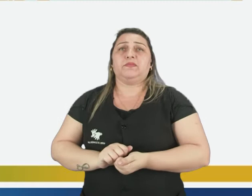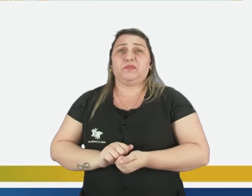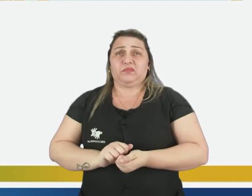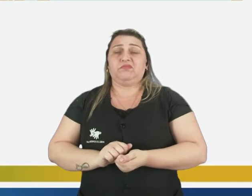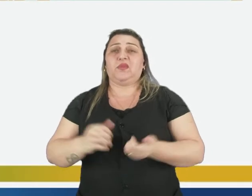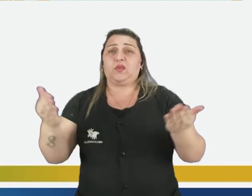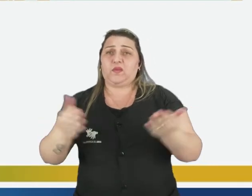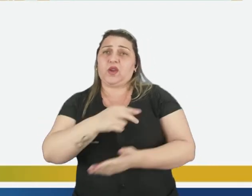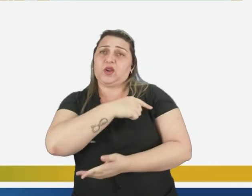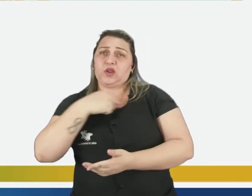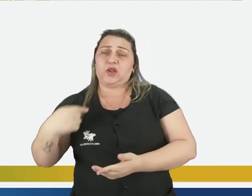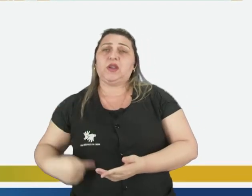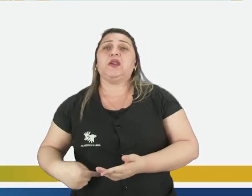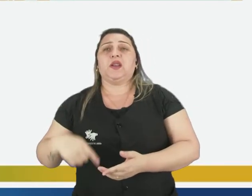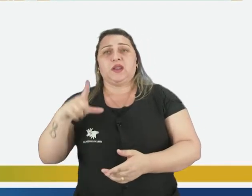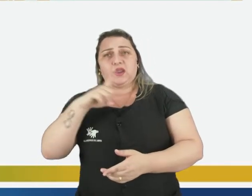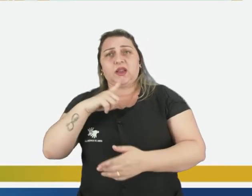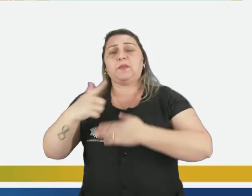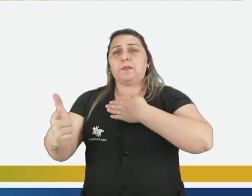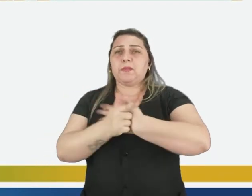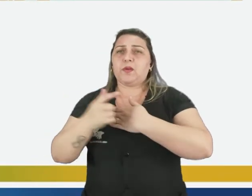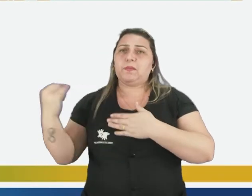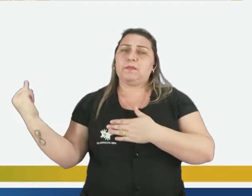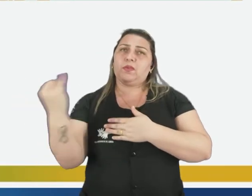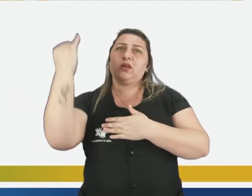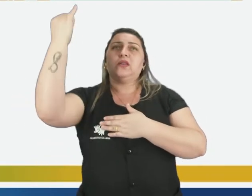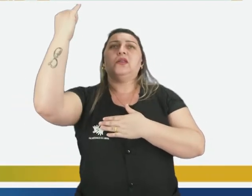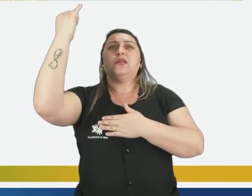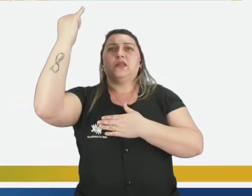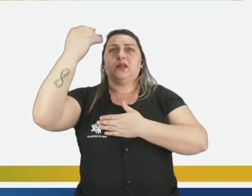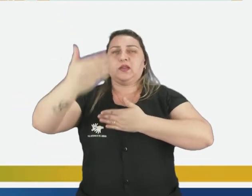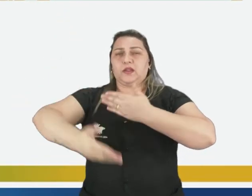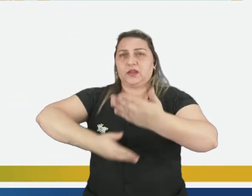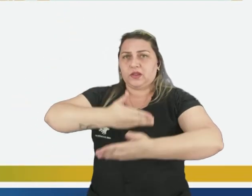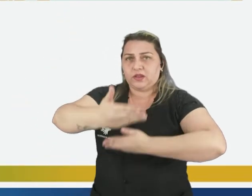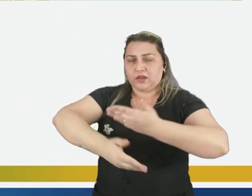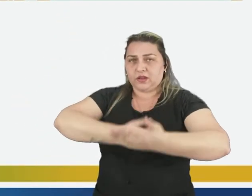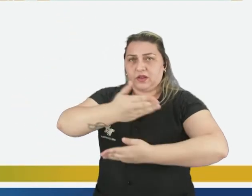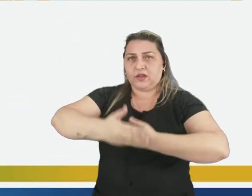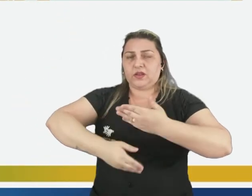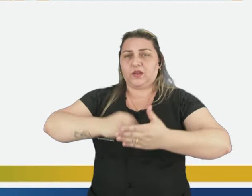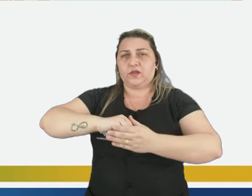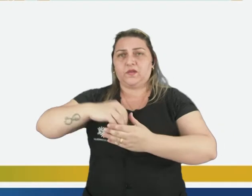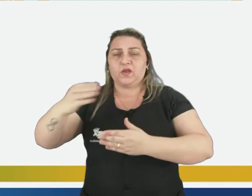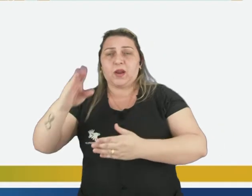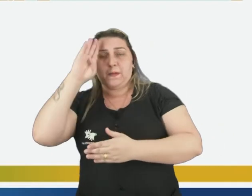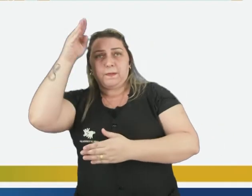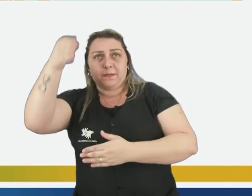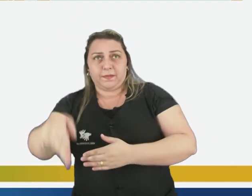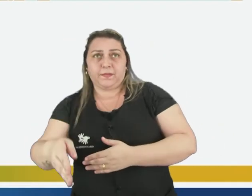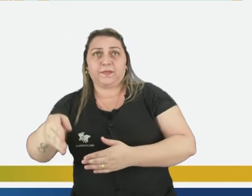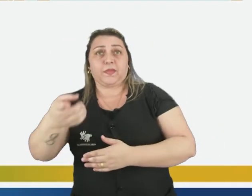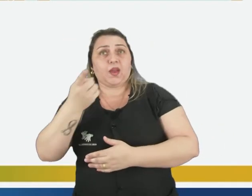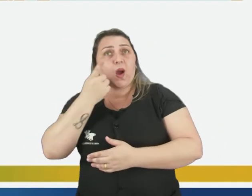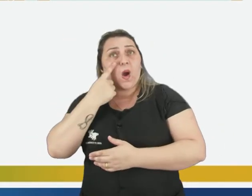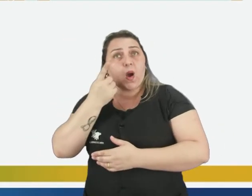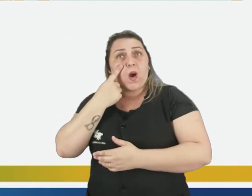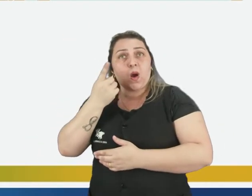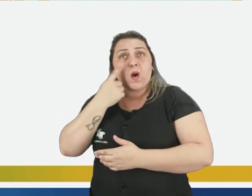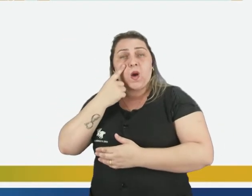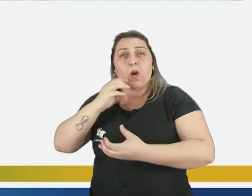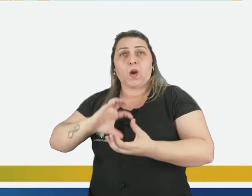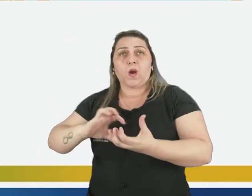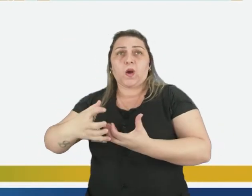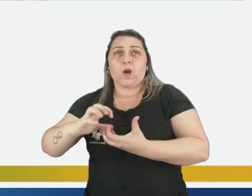atual, a China exerce papel fundamental nas relações internacionais, principalmente, olha só esse detalhe,